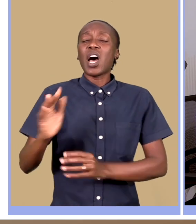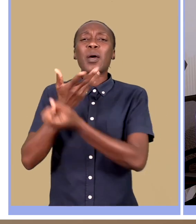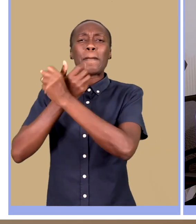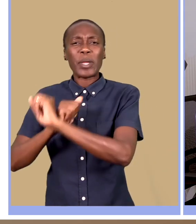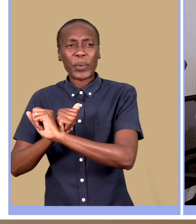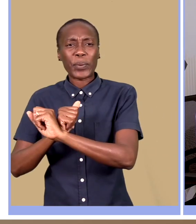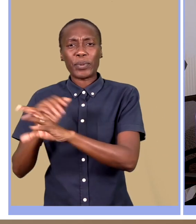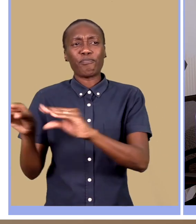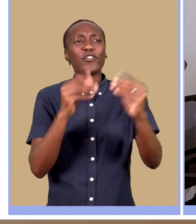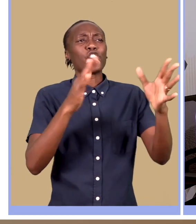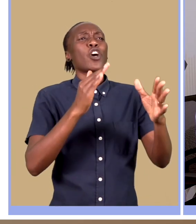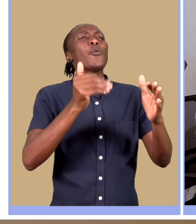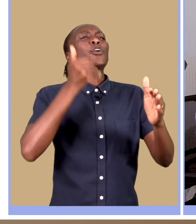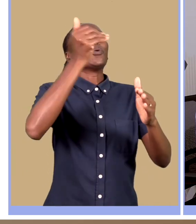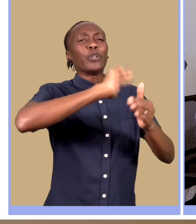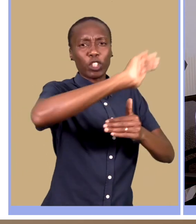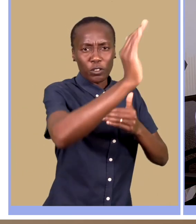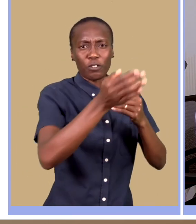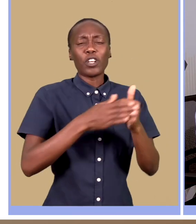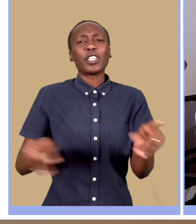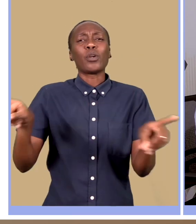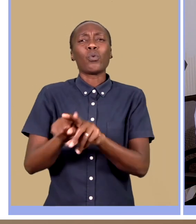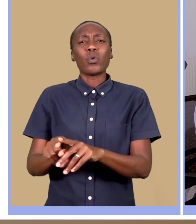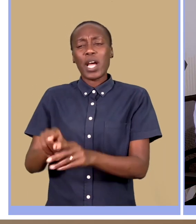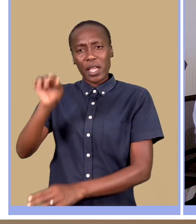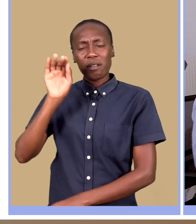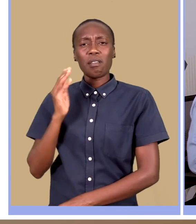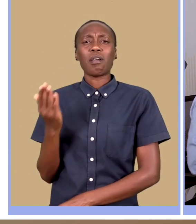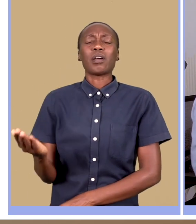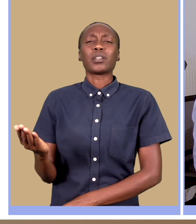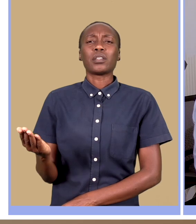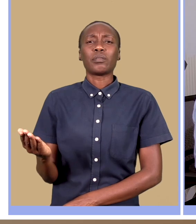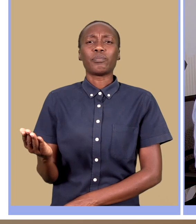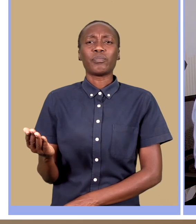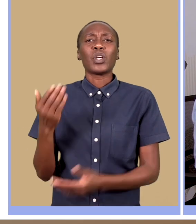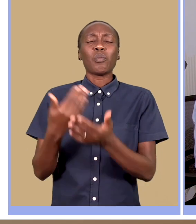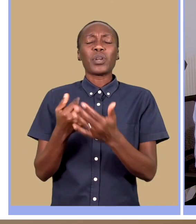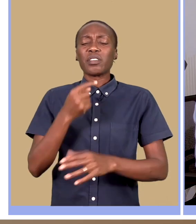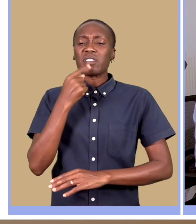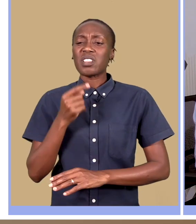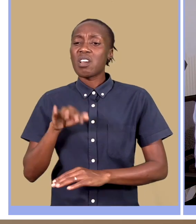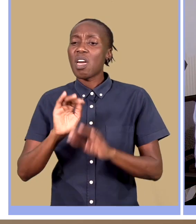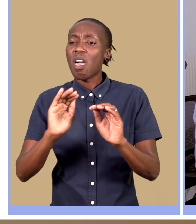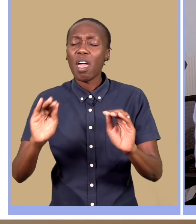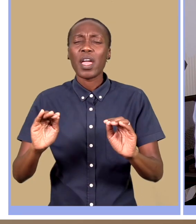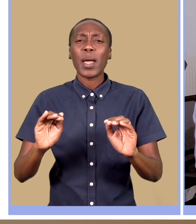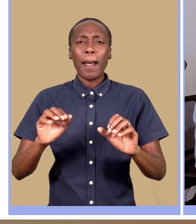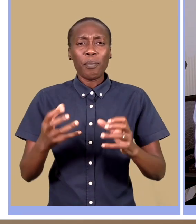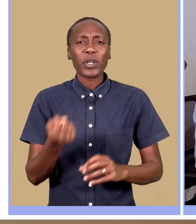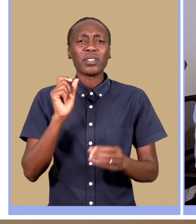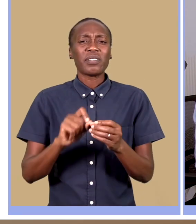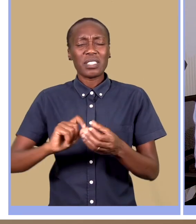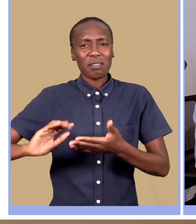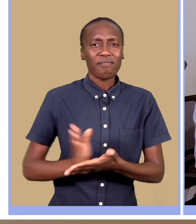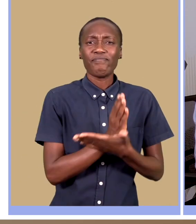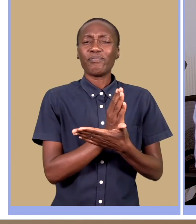perigosa, depois volte nesta área. Portanto, porque não é com a repressão, não é? Dizer vocês vão